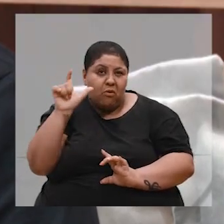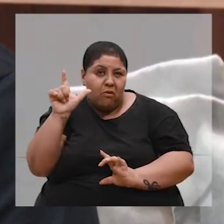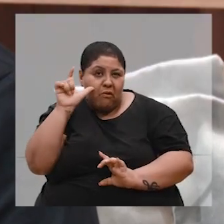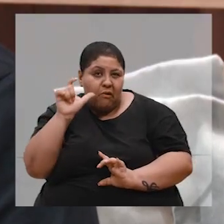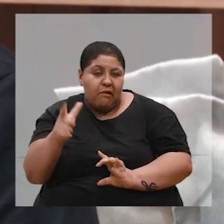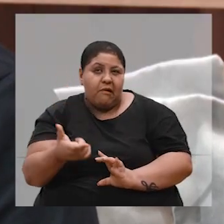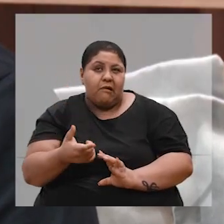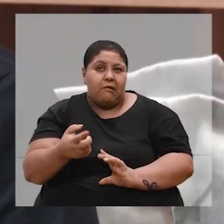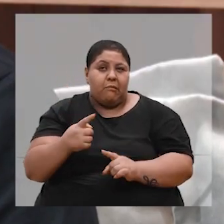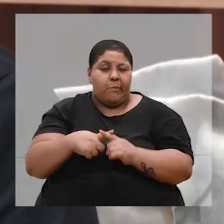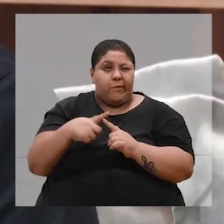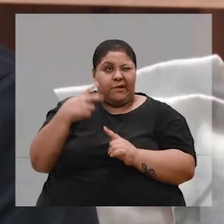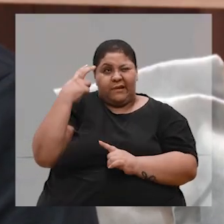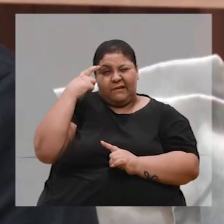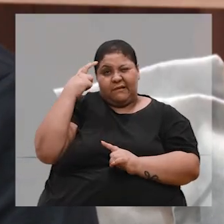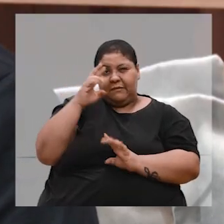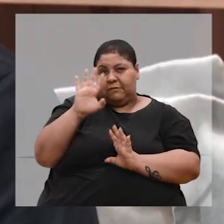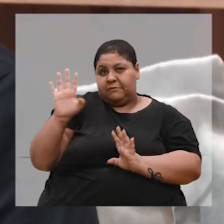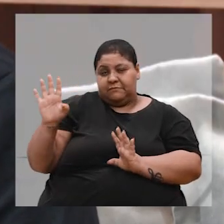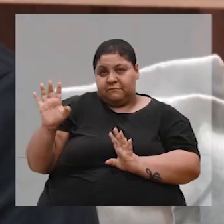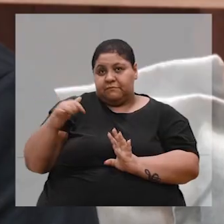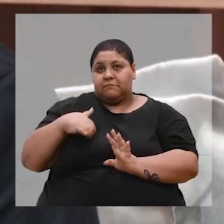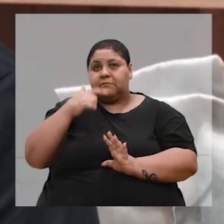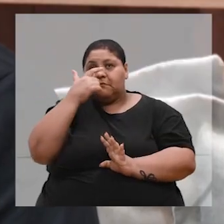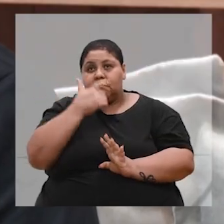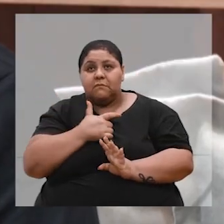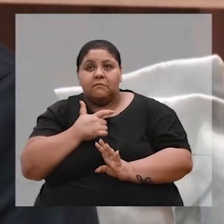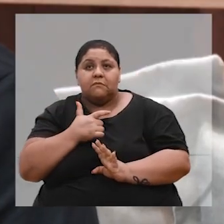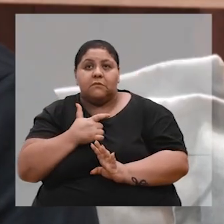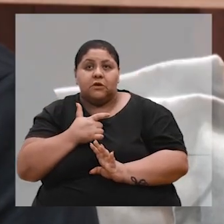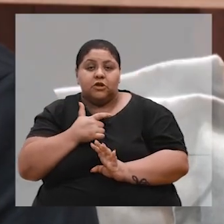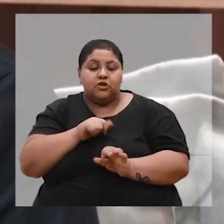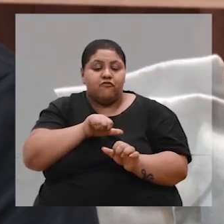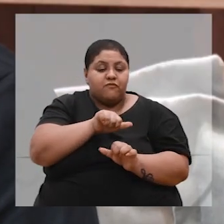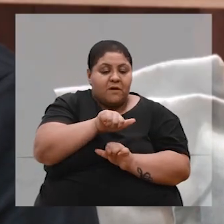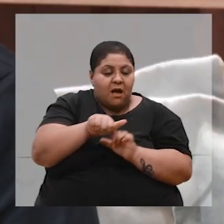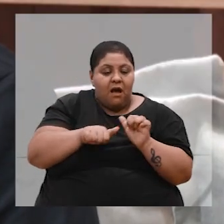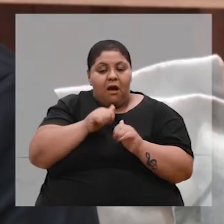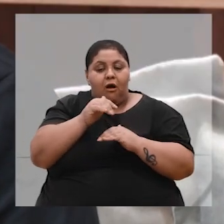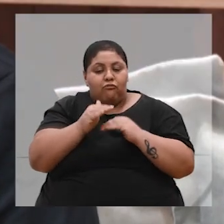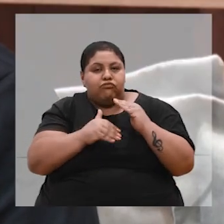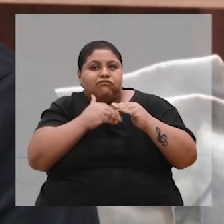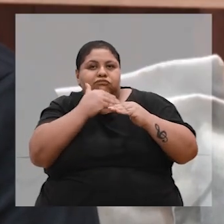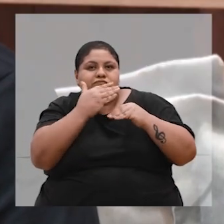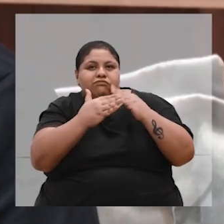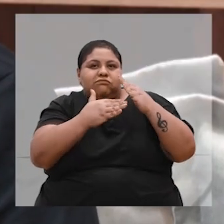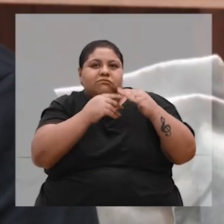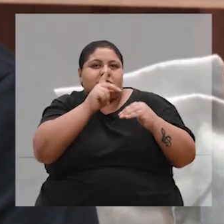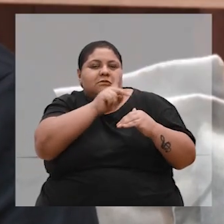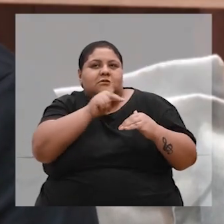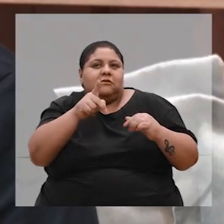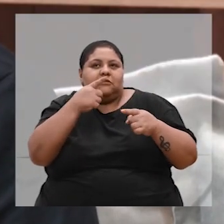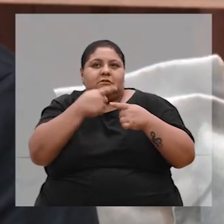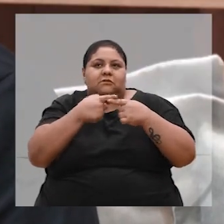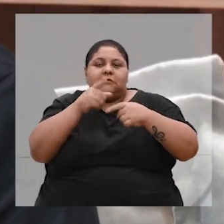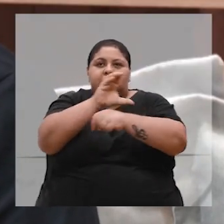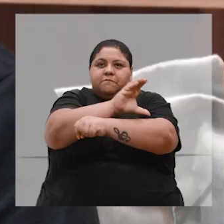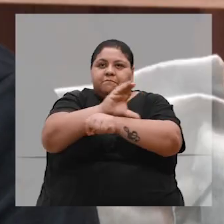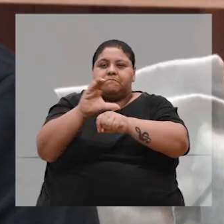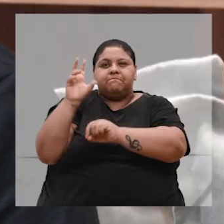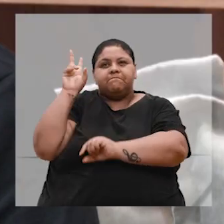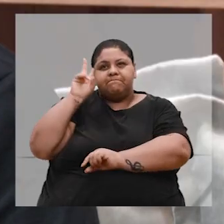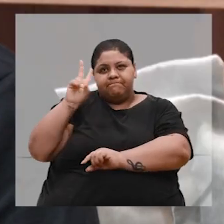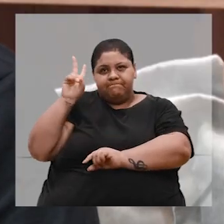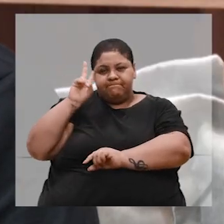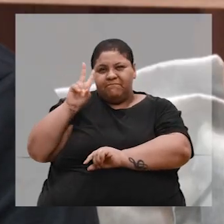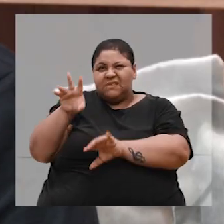assim, né, por uma intelectualidade, enfim, né, e eu acho que eu fui me tornando professor, né, porque o curso